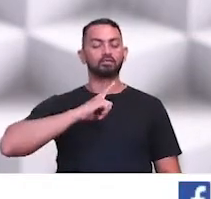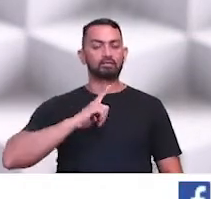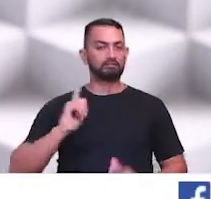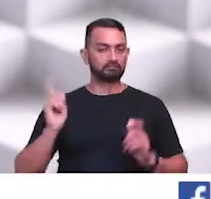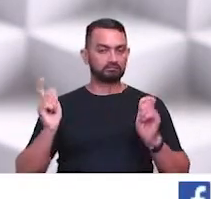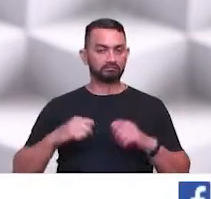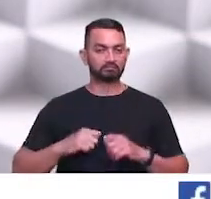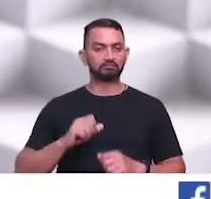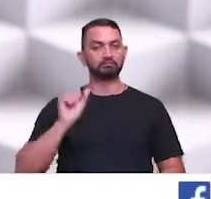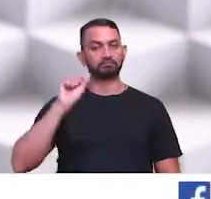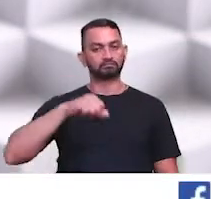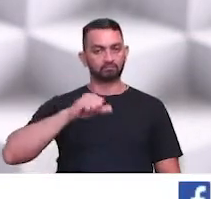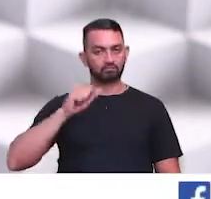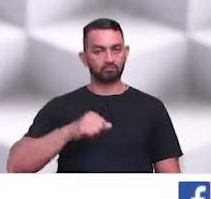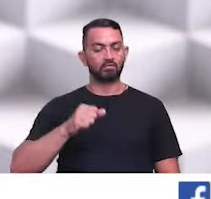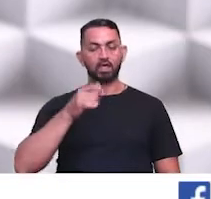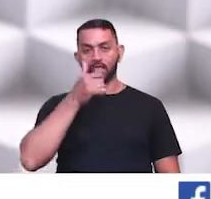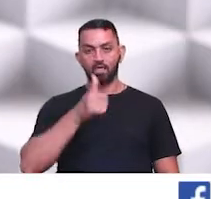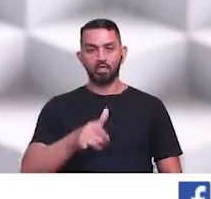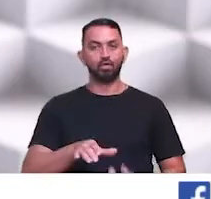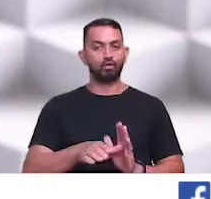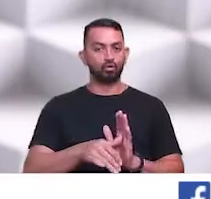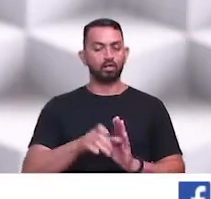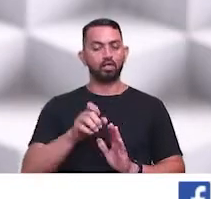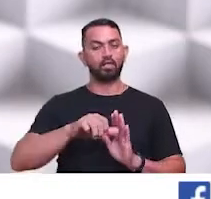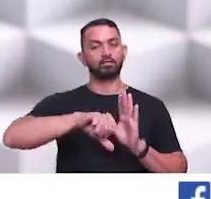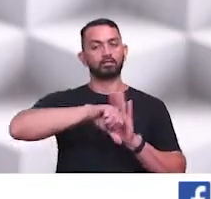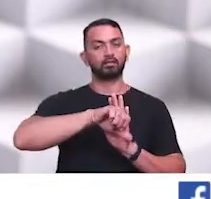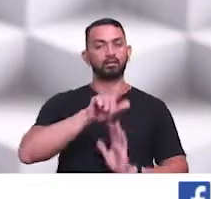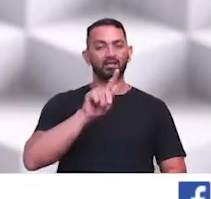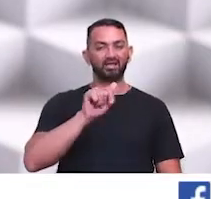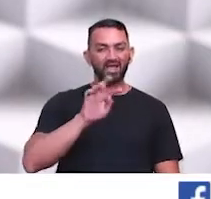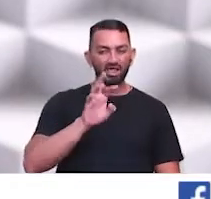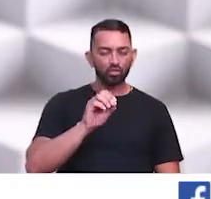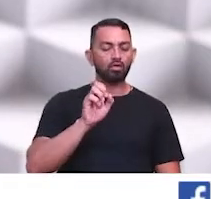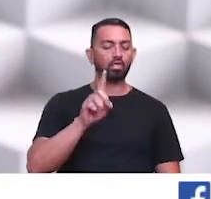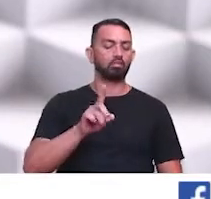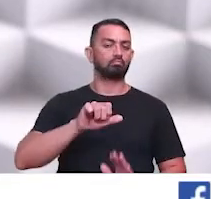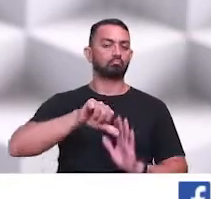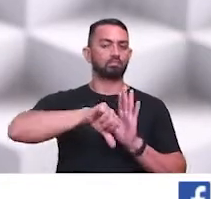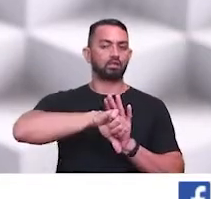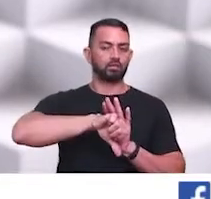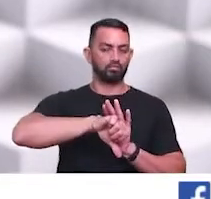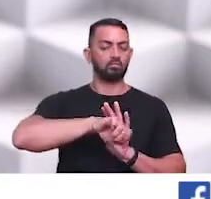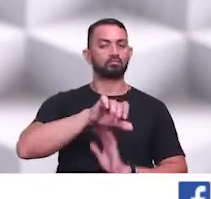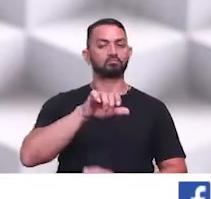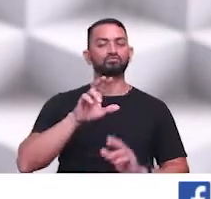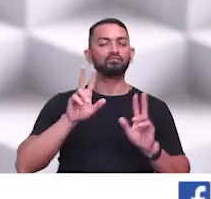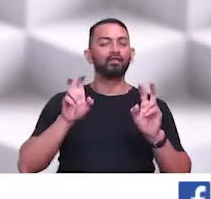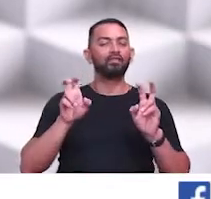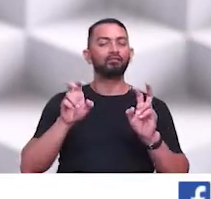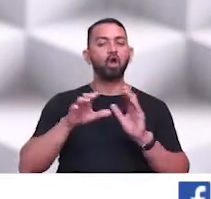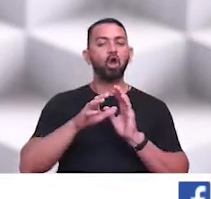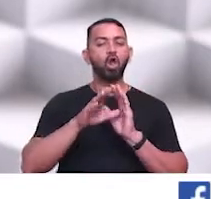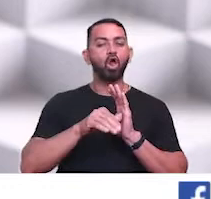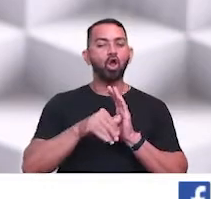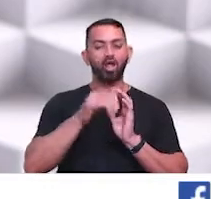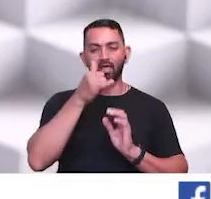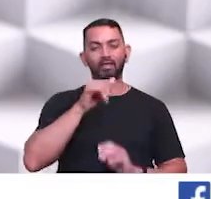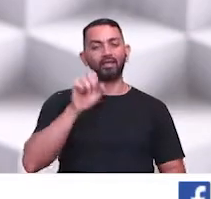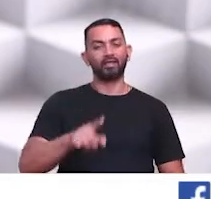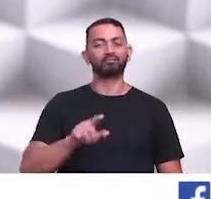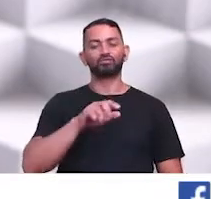Código Penal então sim pessoal cortar energia ao famoso gato de energia é um crime previsto